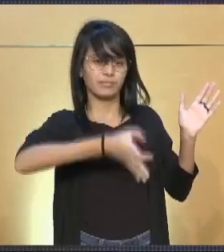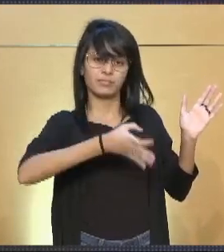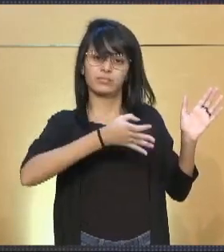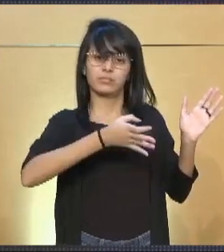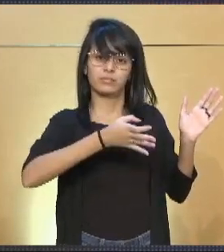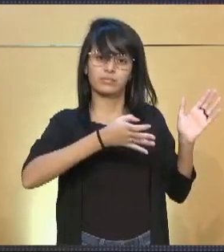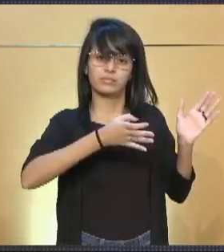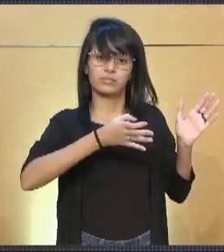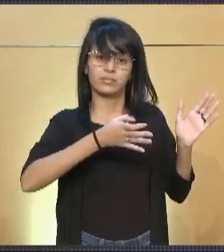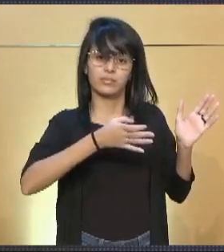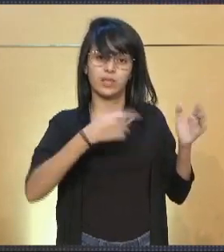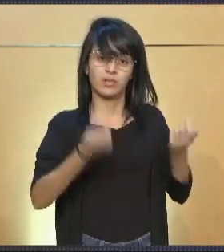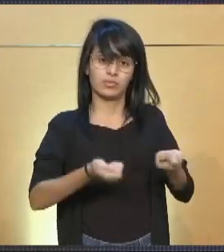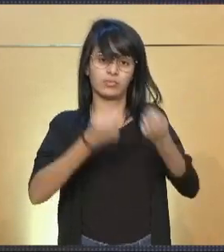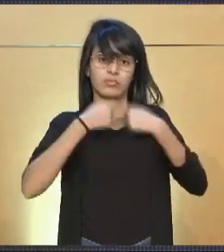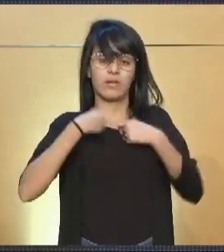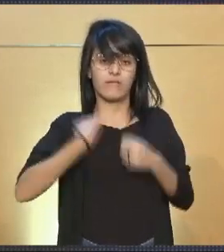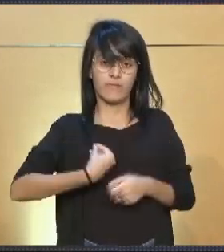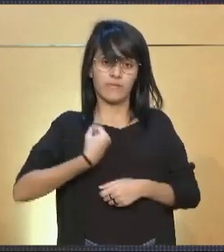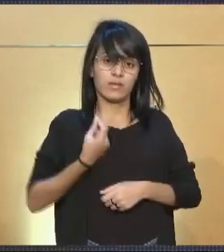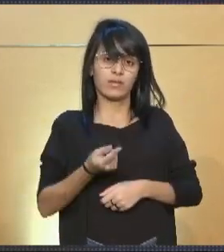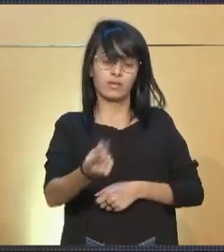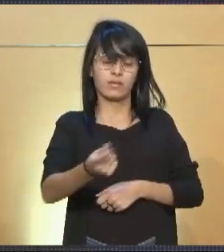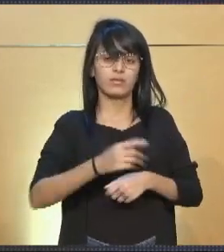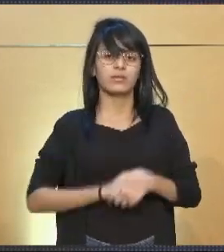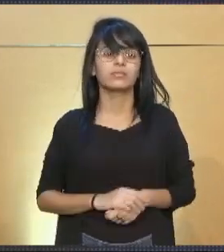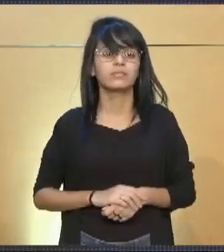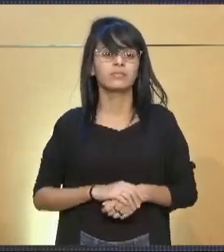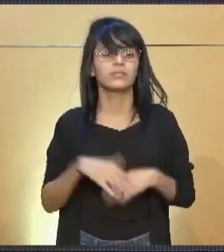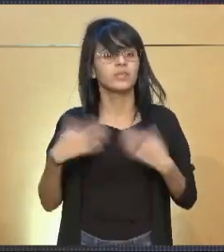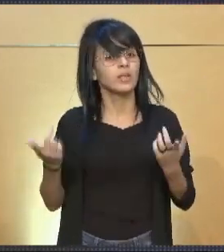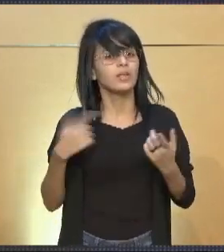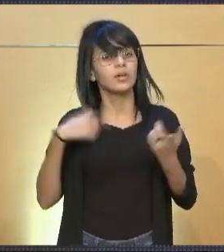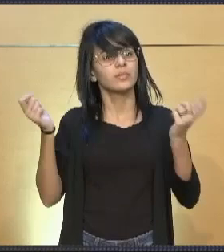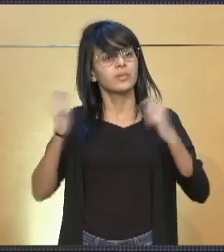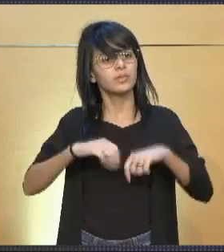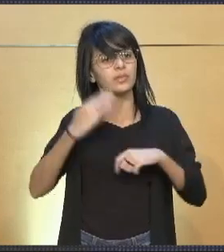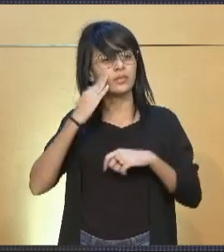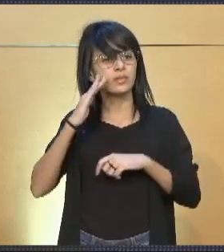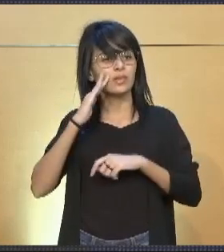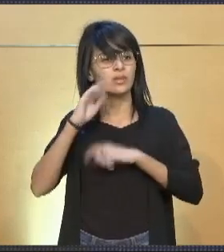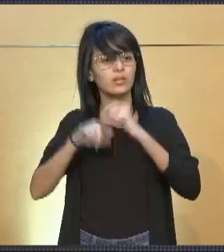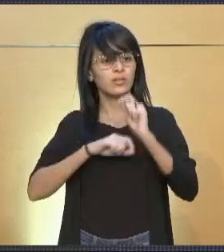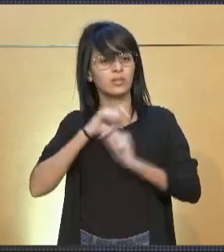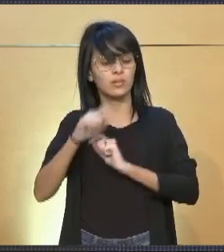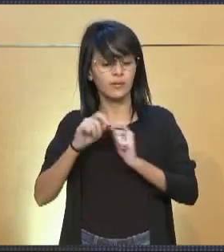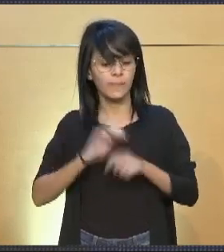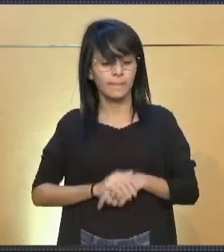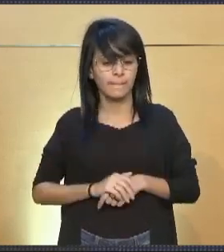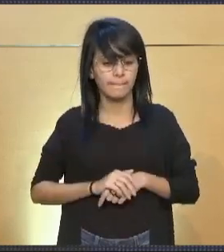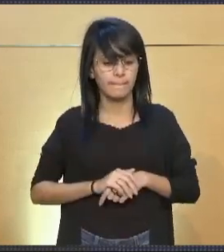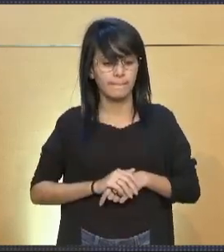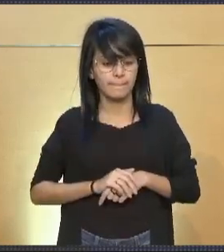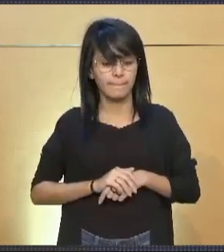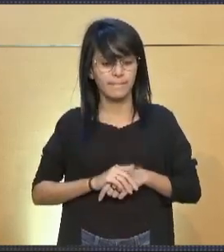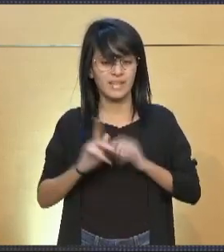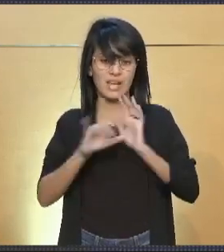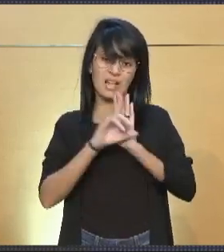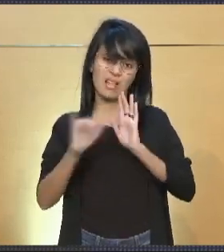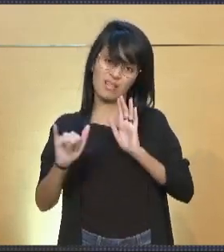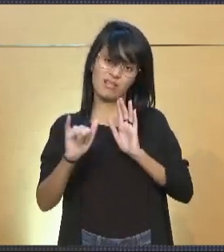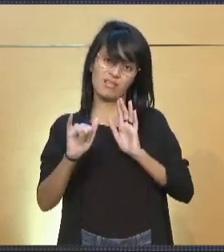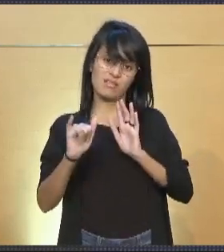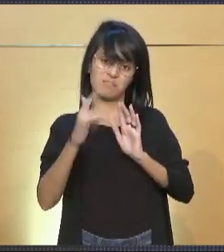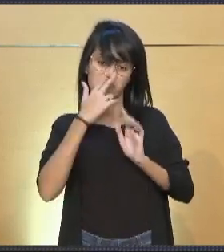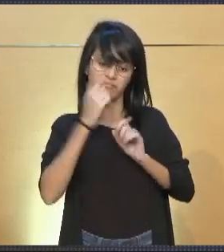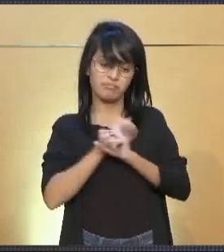carne e nos trazer vida eterna. Então, que possamos entender que o que foi incapaz a lei, o que foi